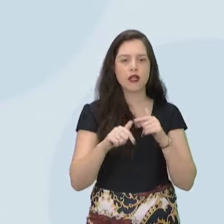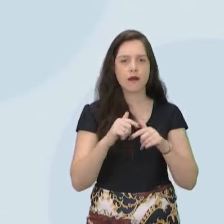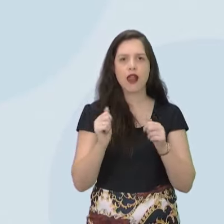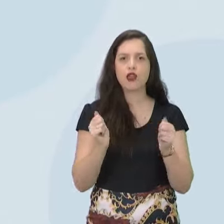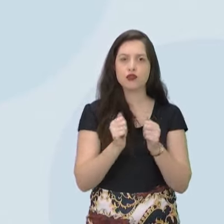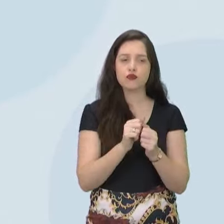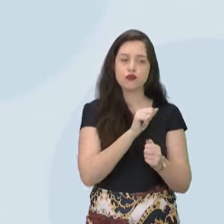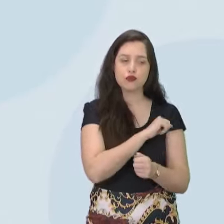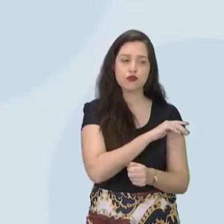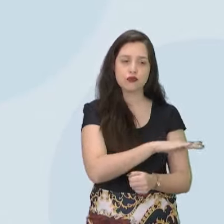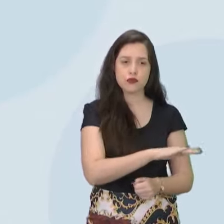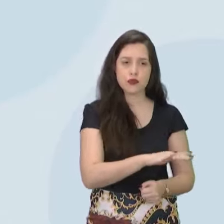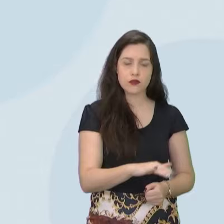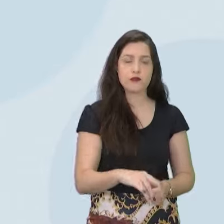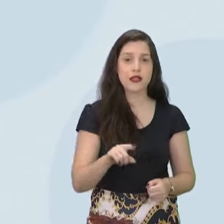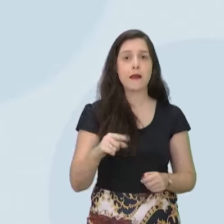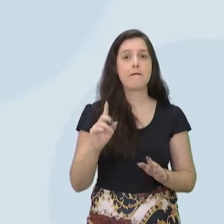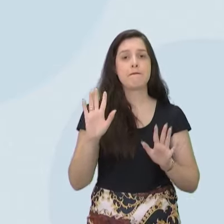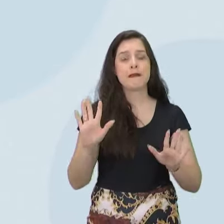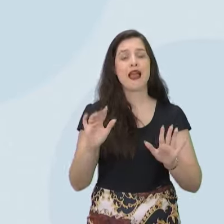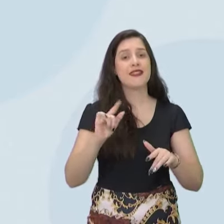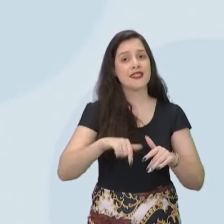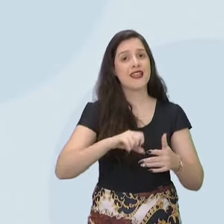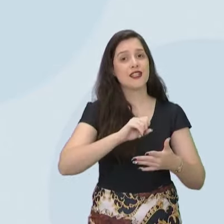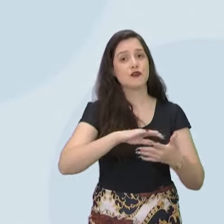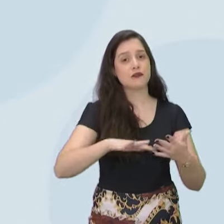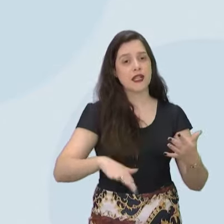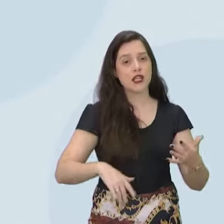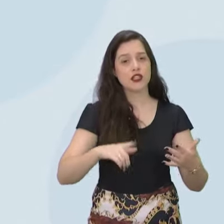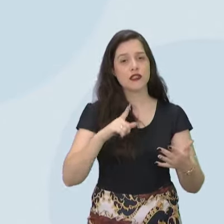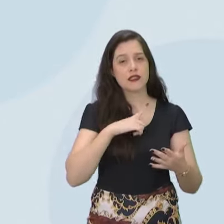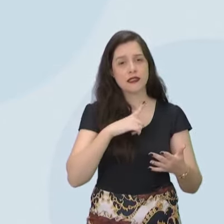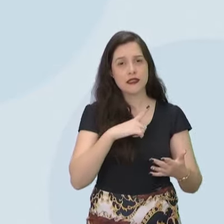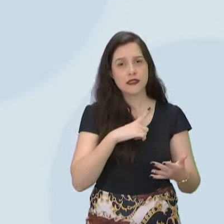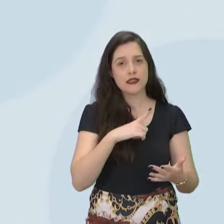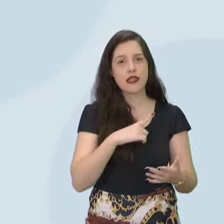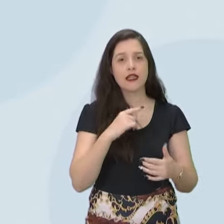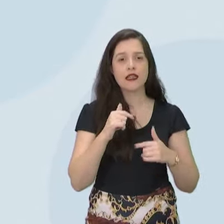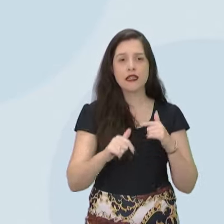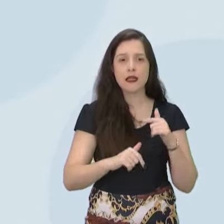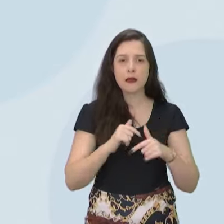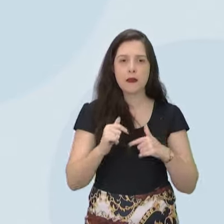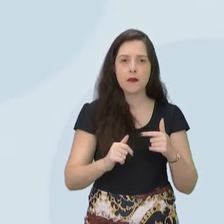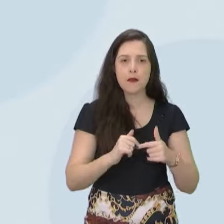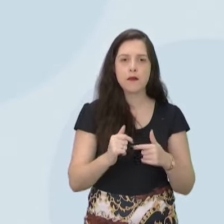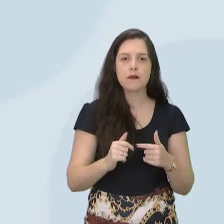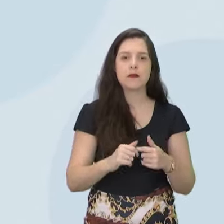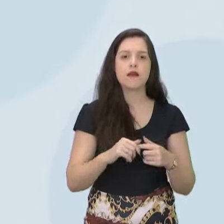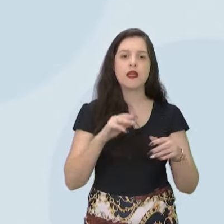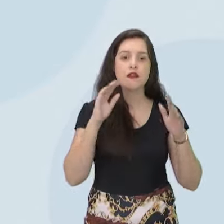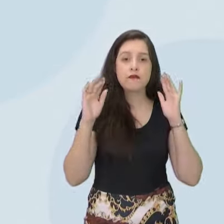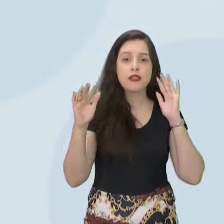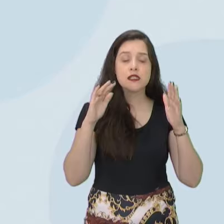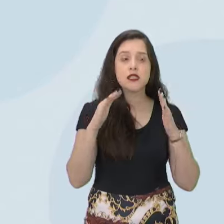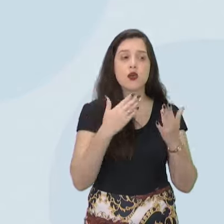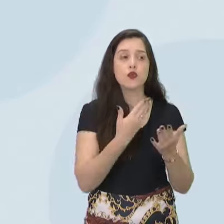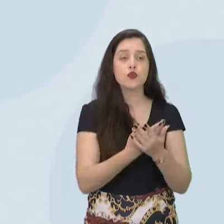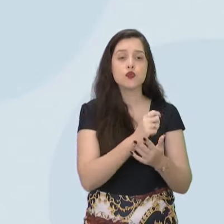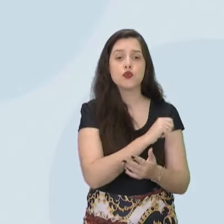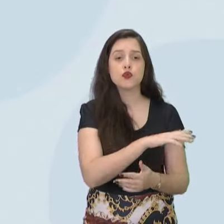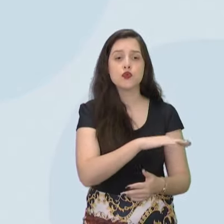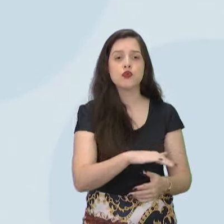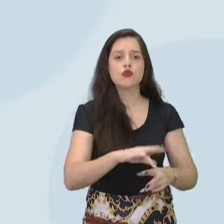estudantes. Nesse caso, a atividade, ela sugere que seja trabalhado aí uma reflexão com os estudantes sobre